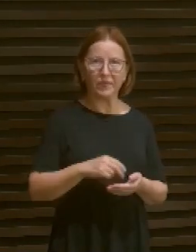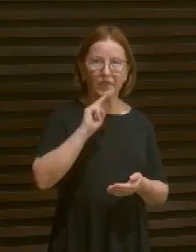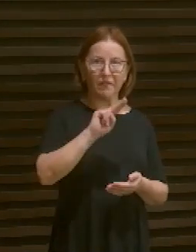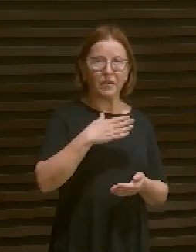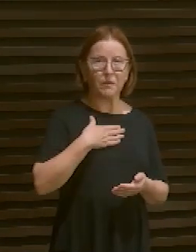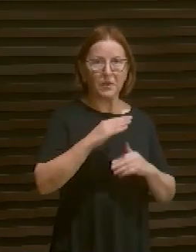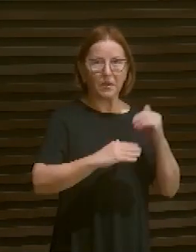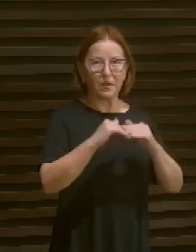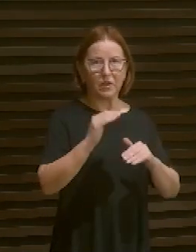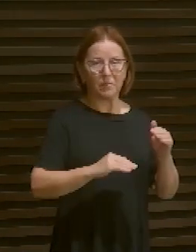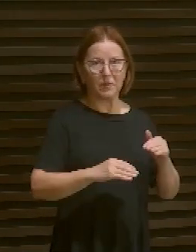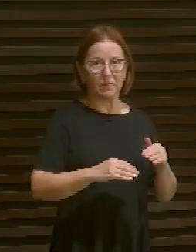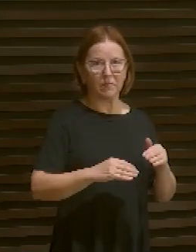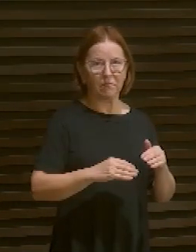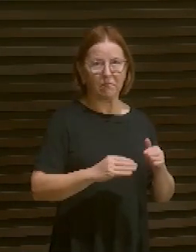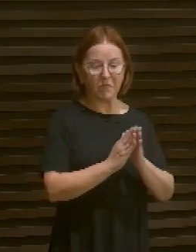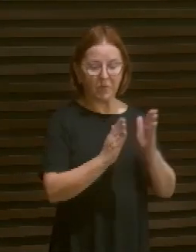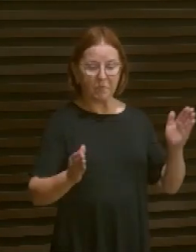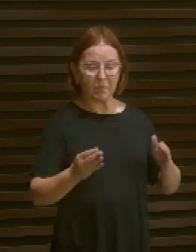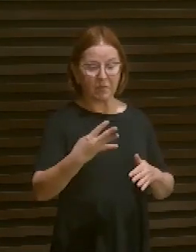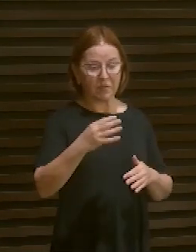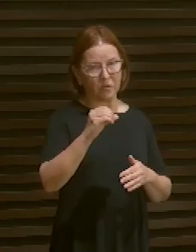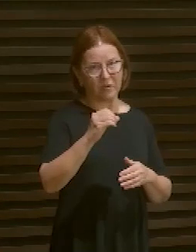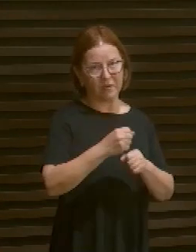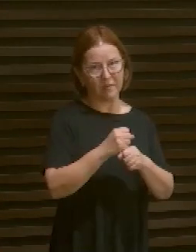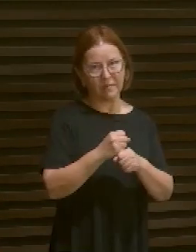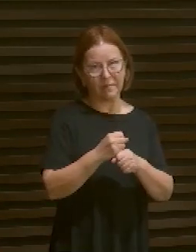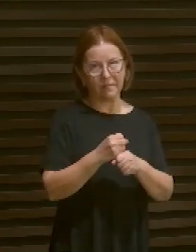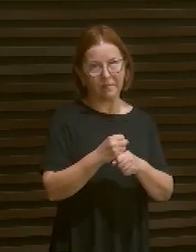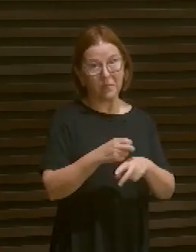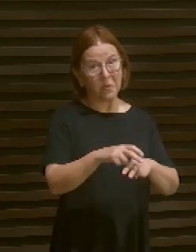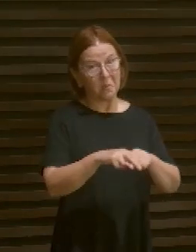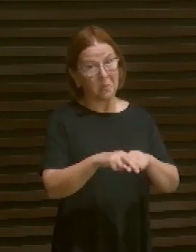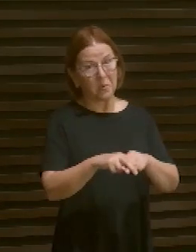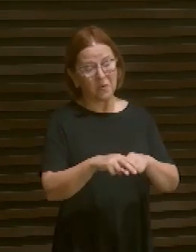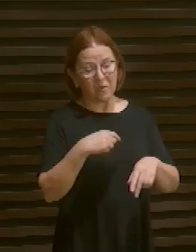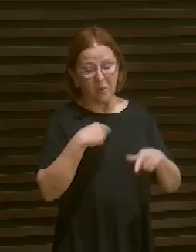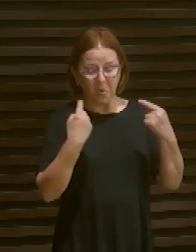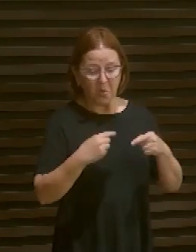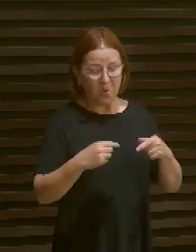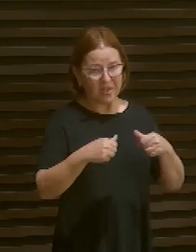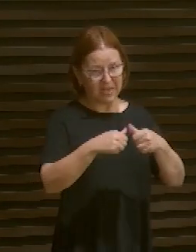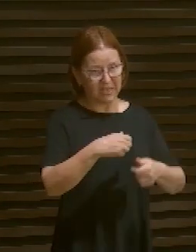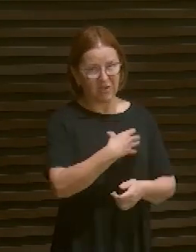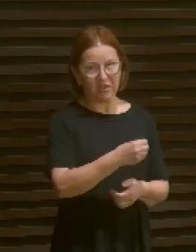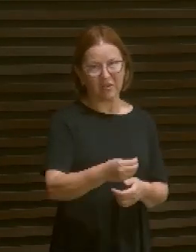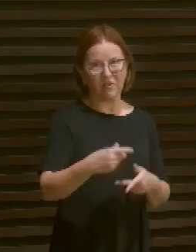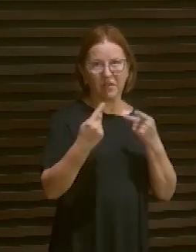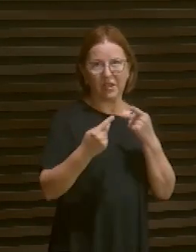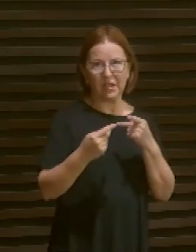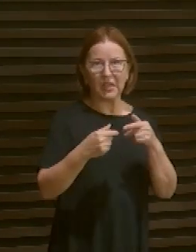minhas obras por 40 anos. Por isso me indignei contra essa geração e disse: